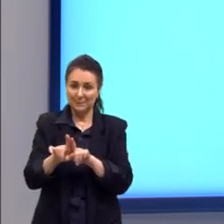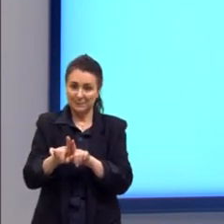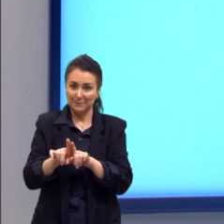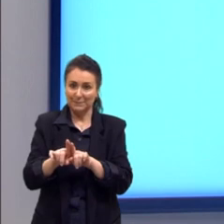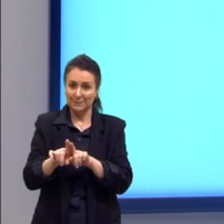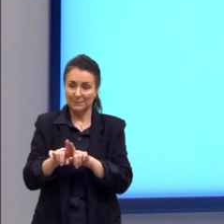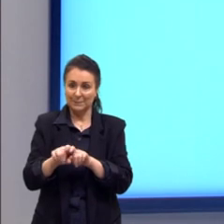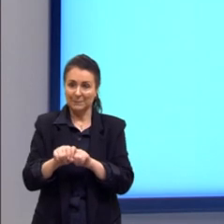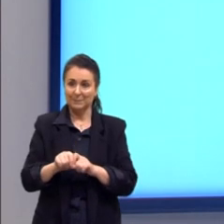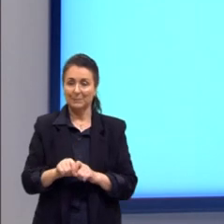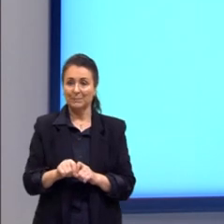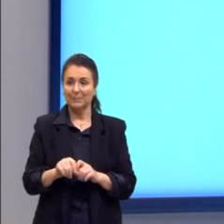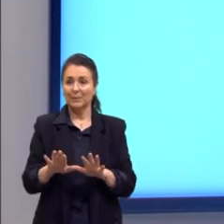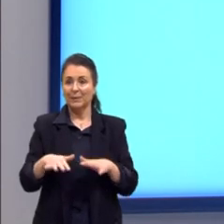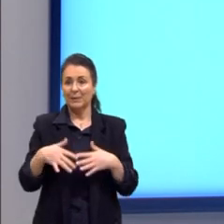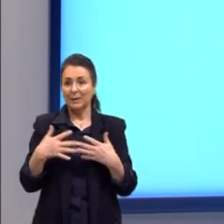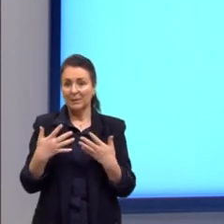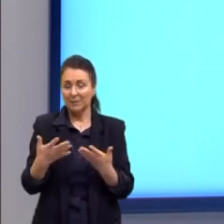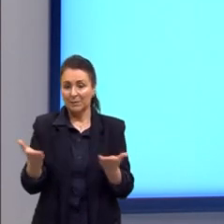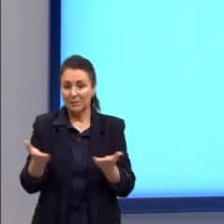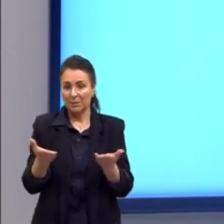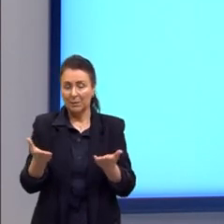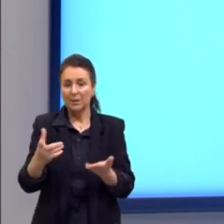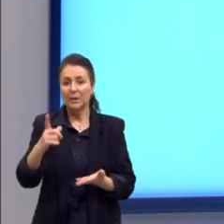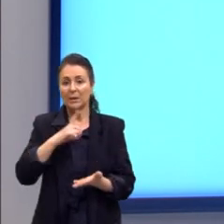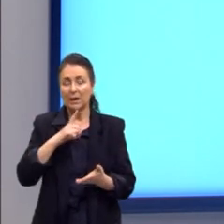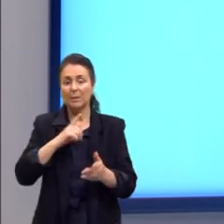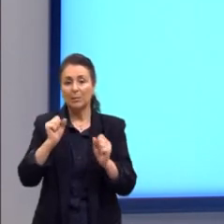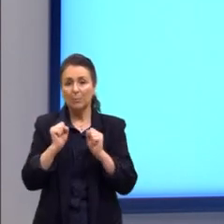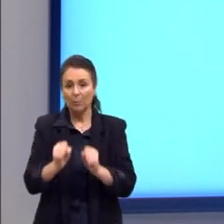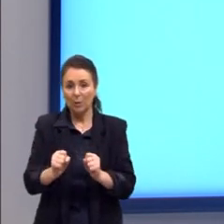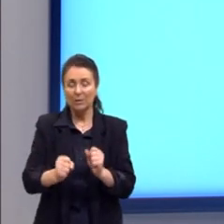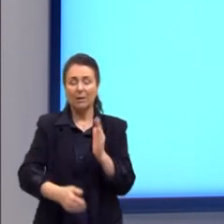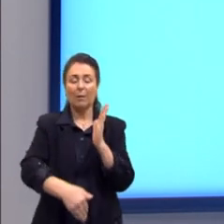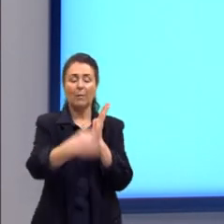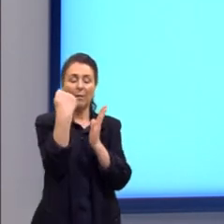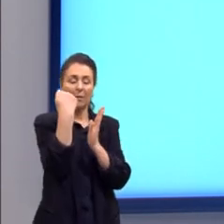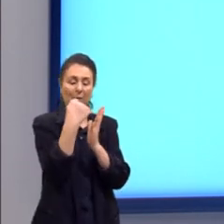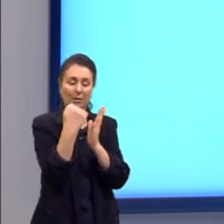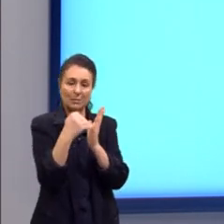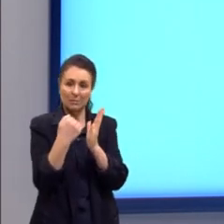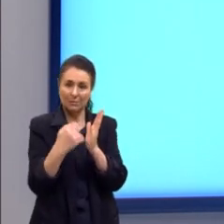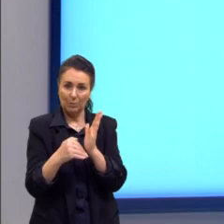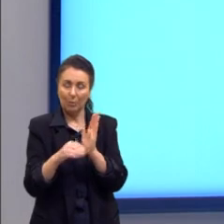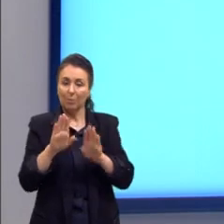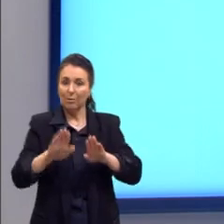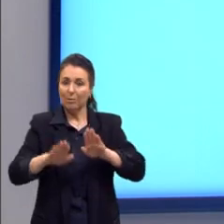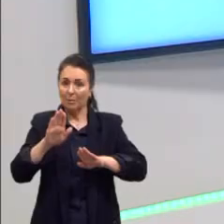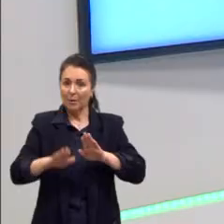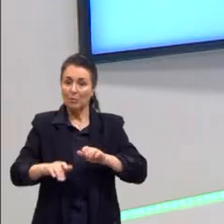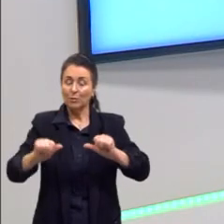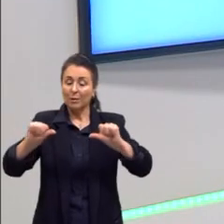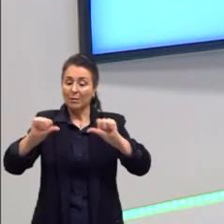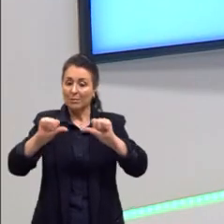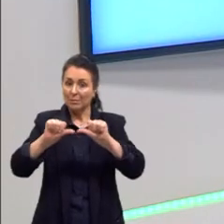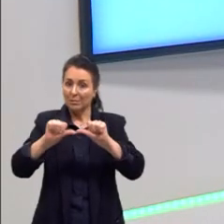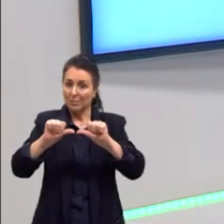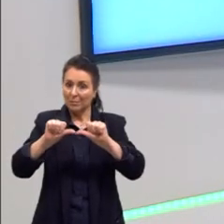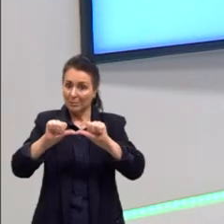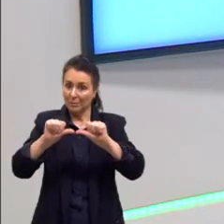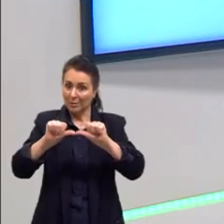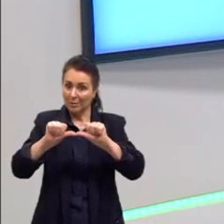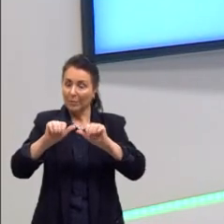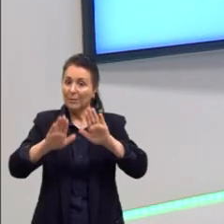da cadeia então elas também podem ser classificadas conforme a simetria é ou